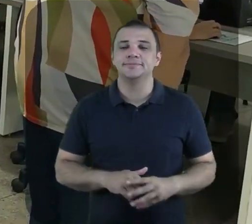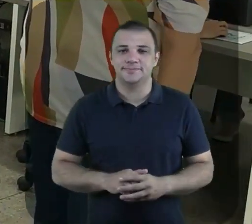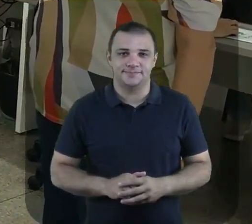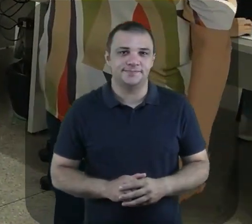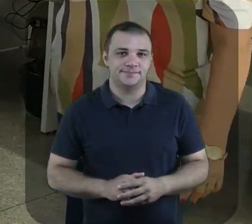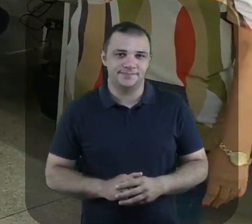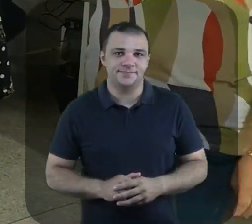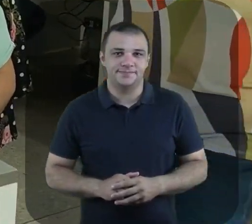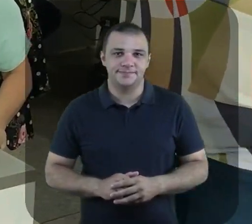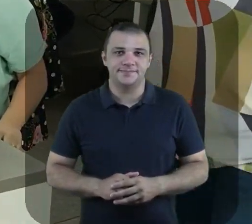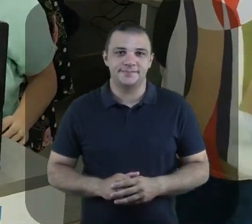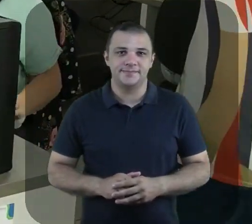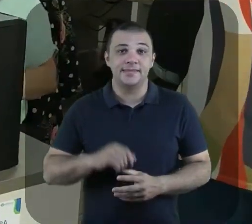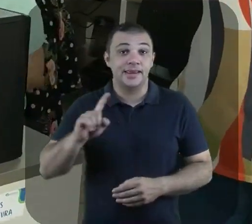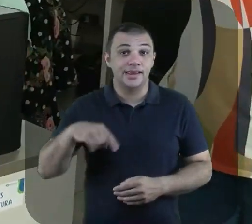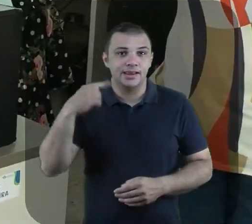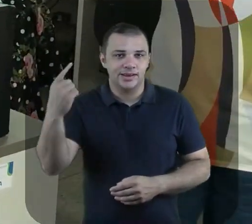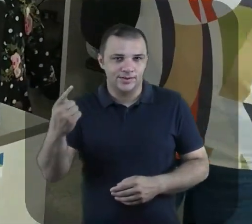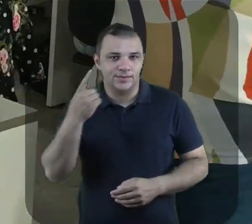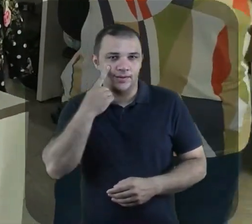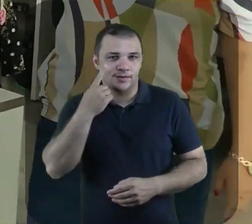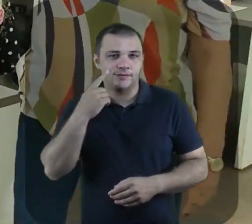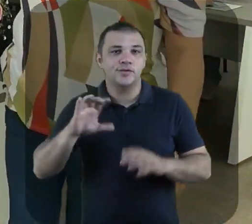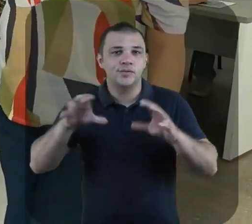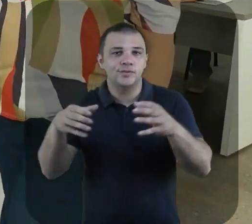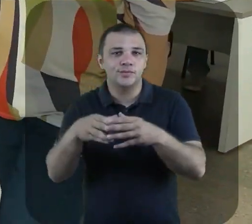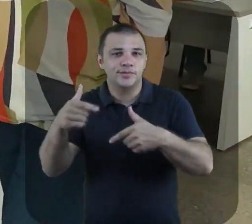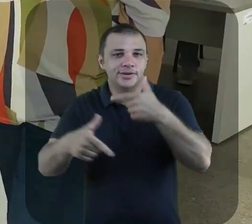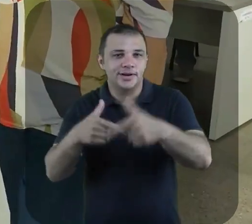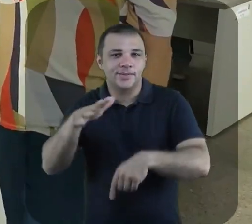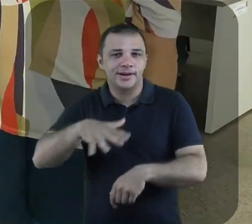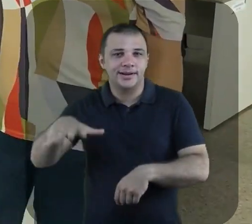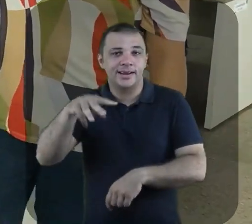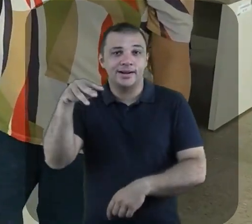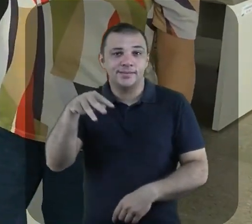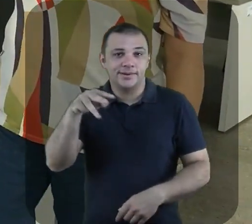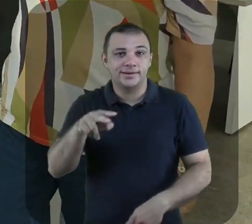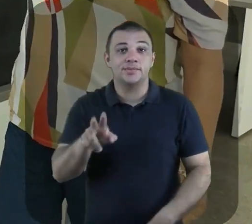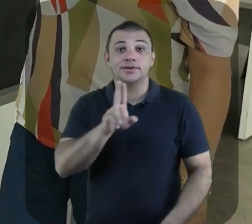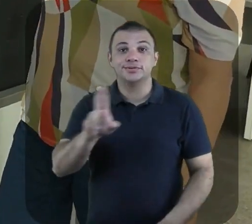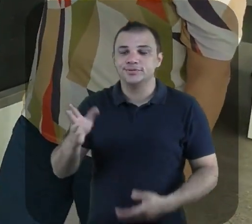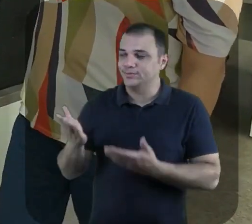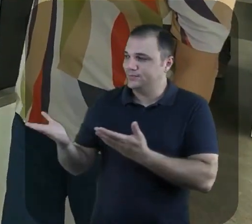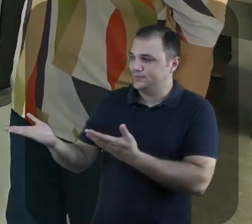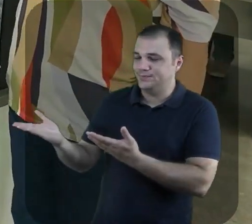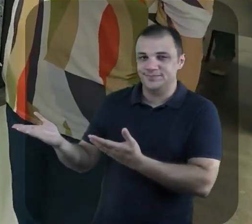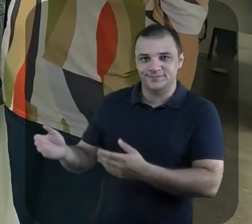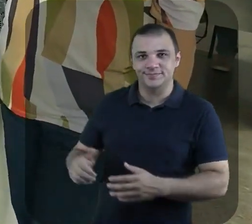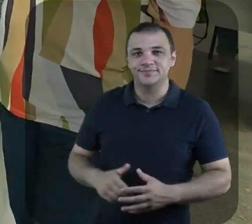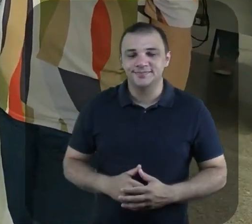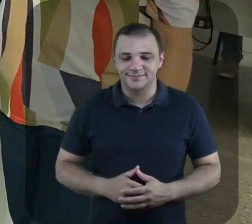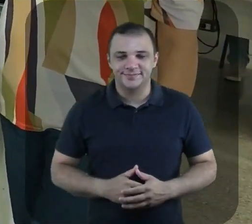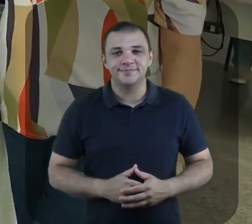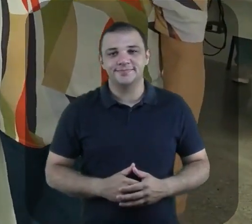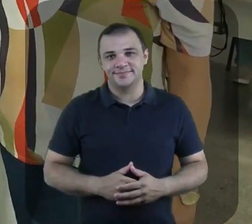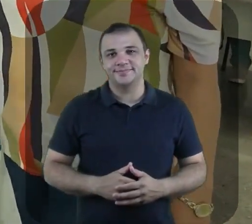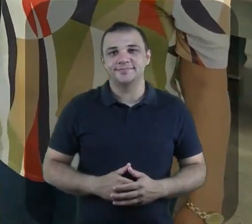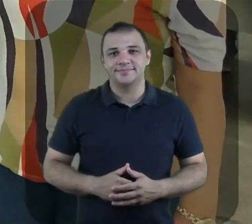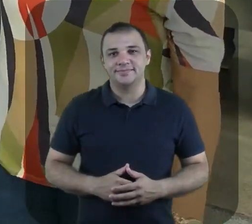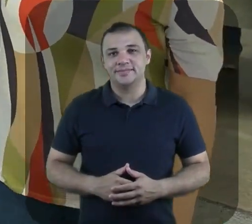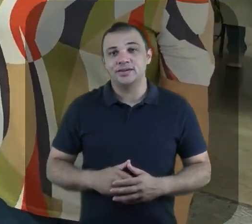e Silmária. Vamos partir para a matemática. A Cláudia Gabriele e a